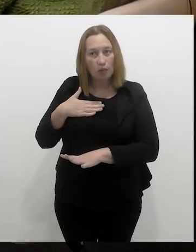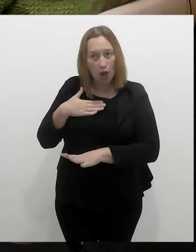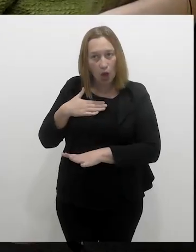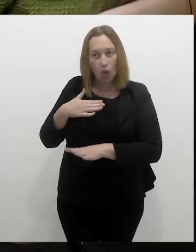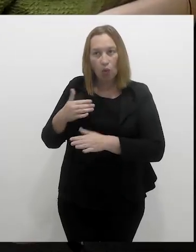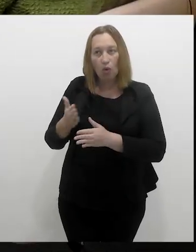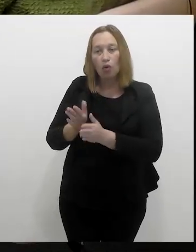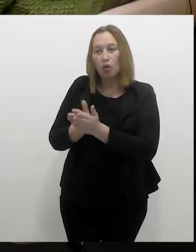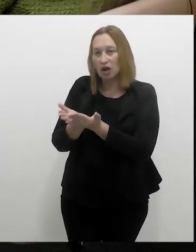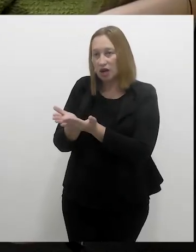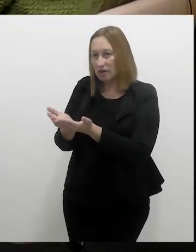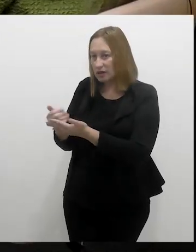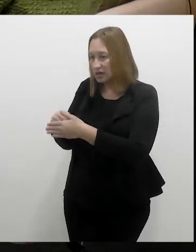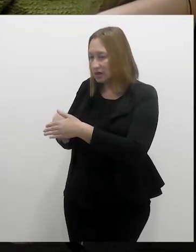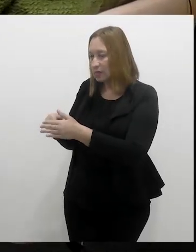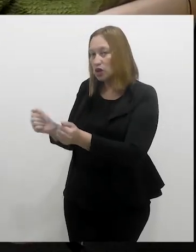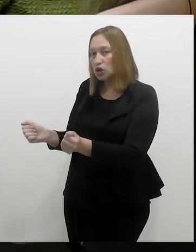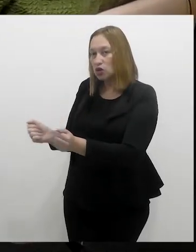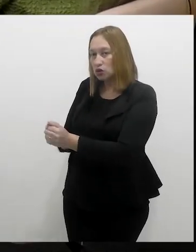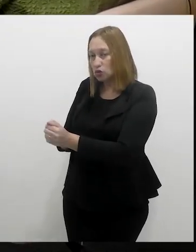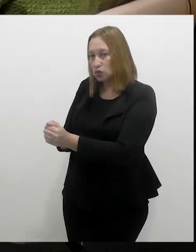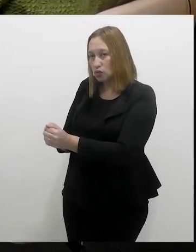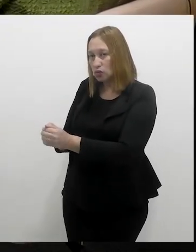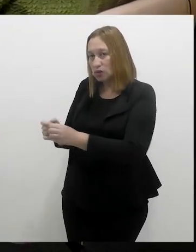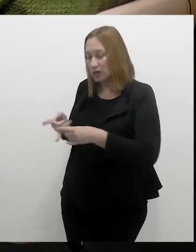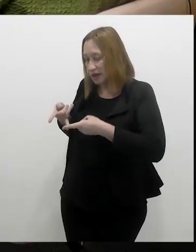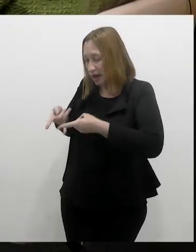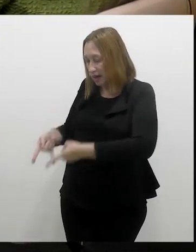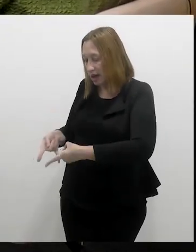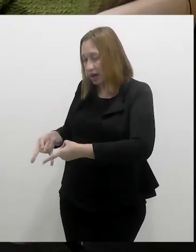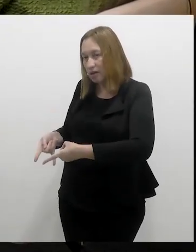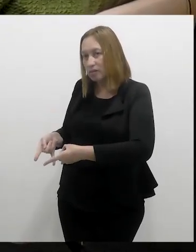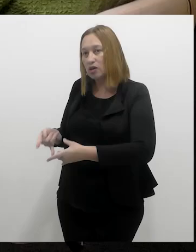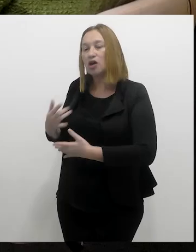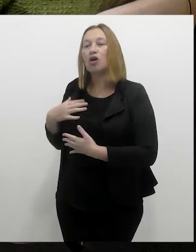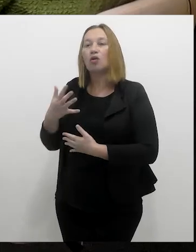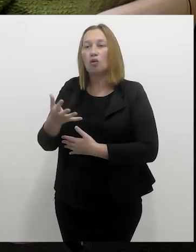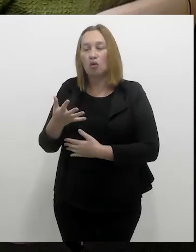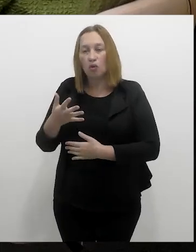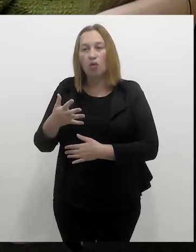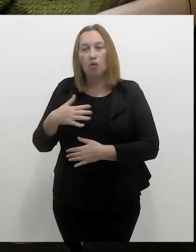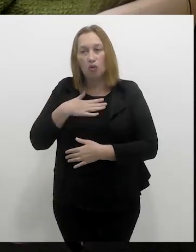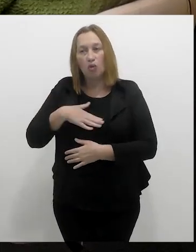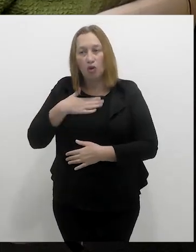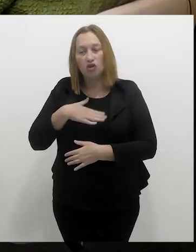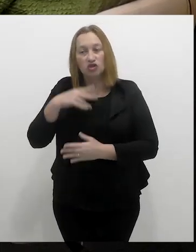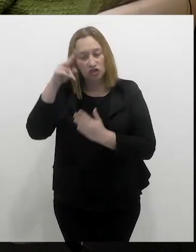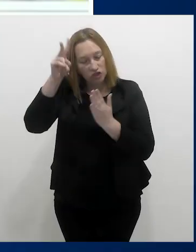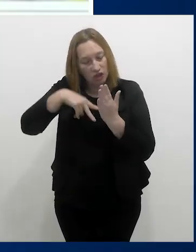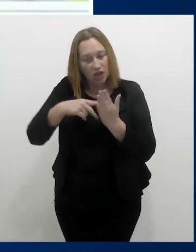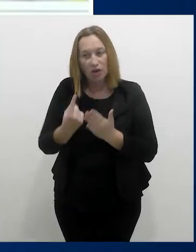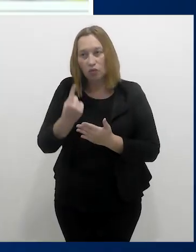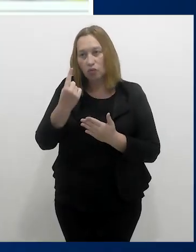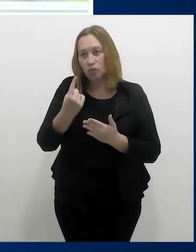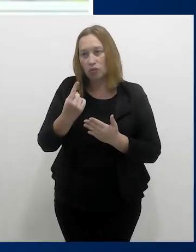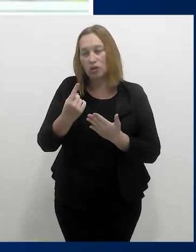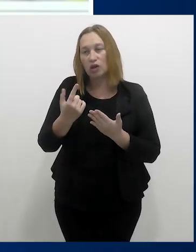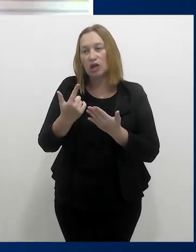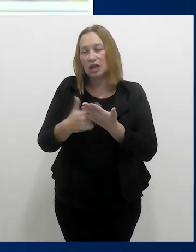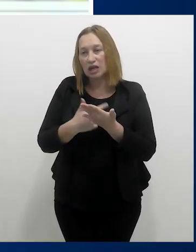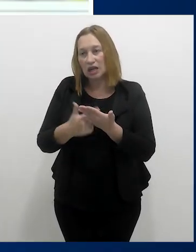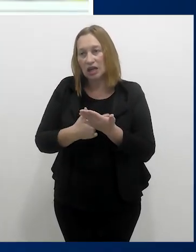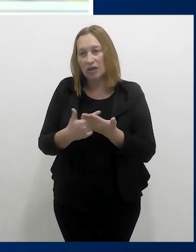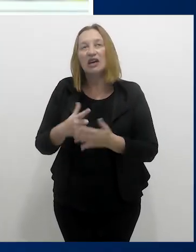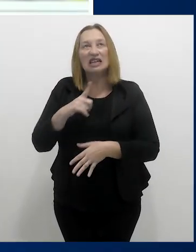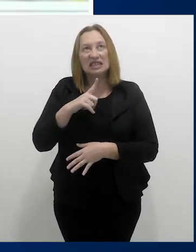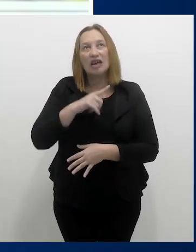gosto, meu livro está sempre na cabeceira da cama. Eu gosto de ler um livro por vez. Eu conheço muita gente que gosta